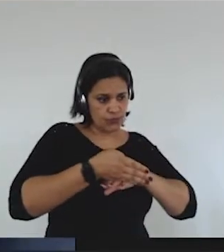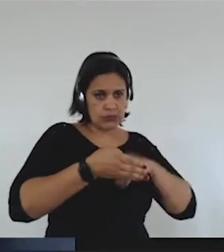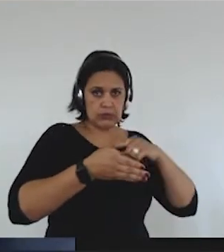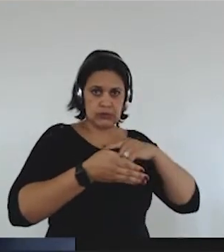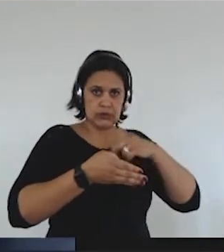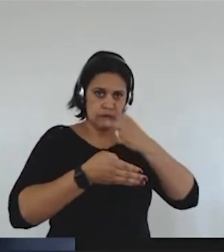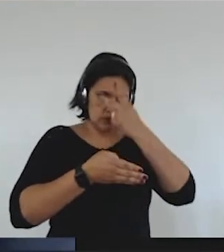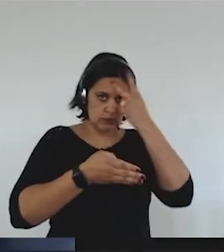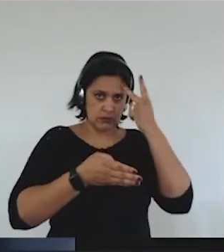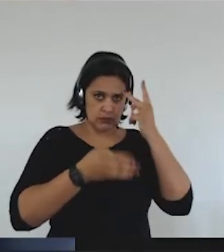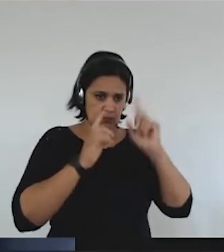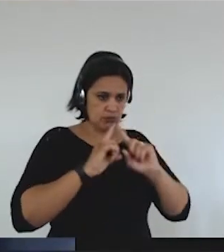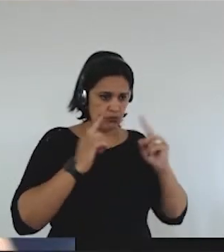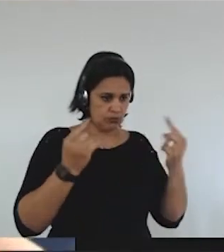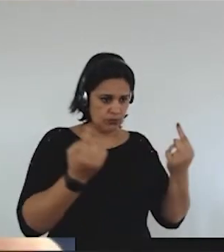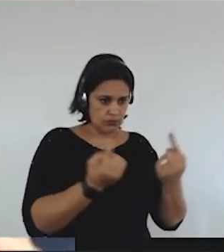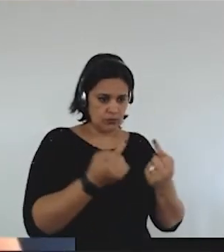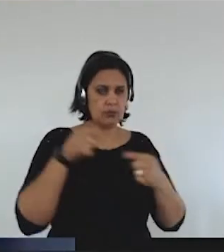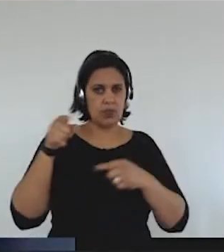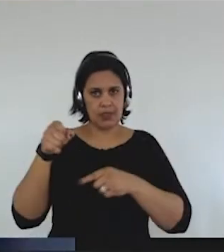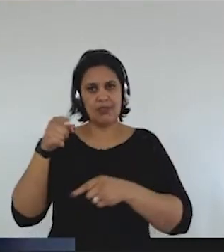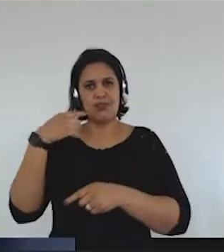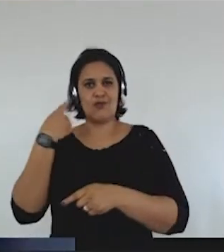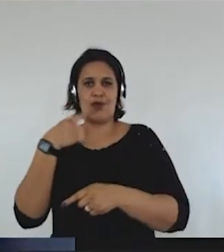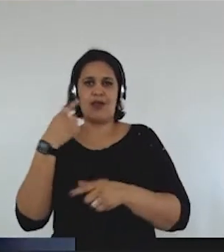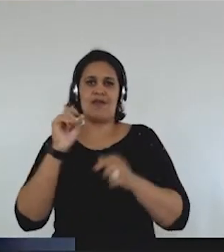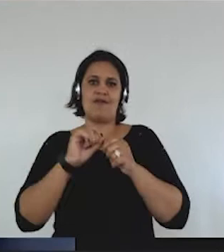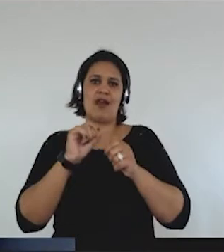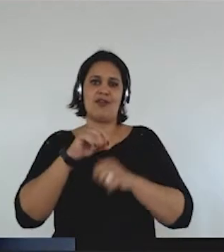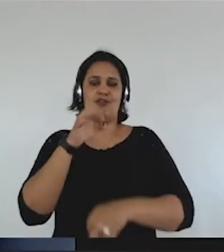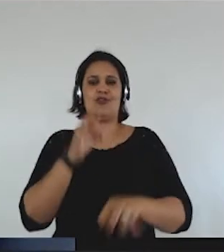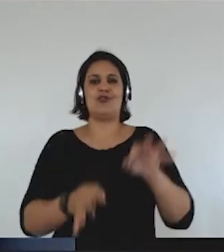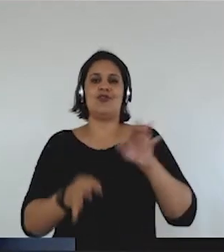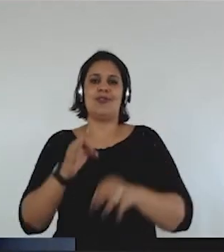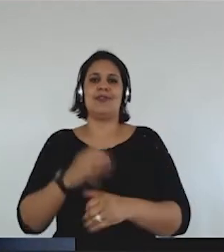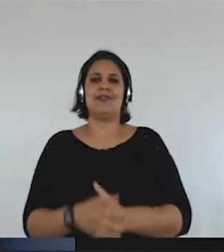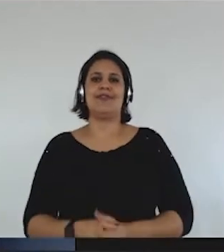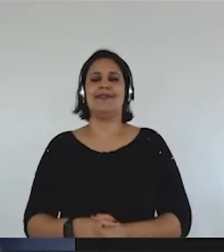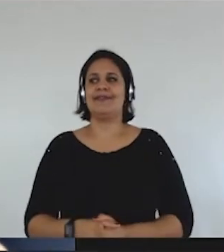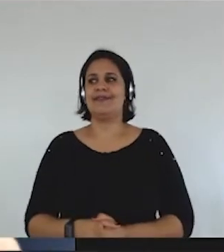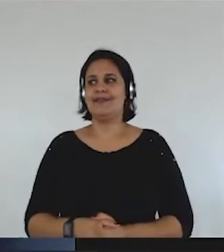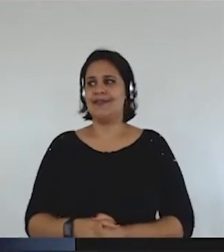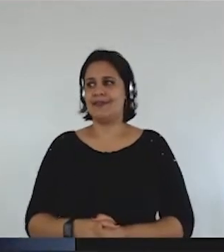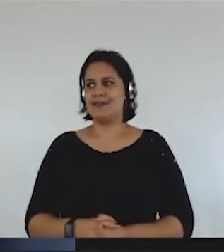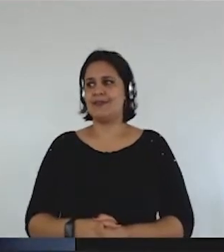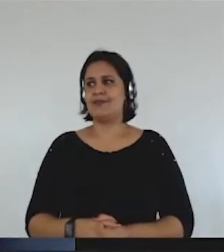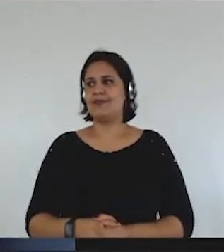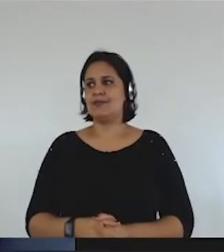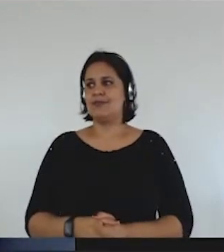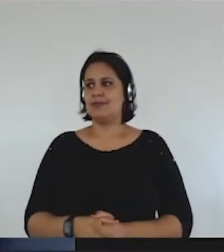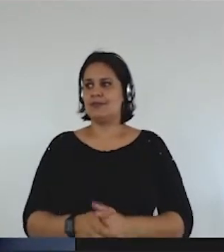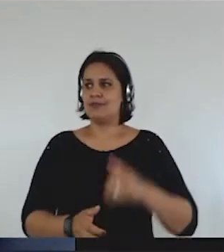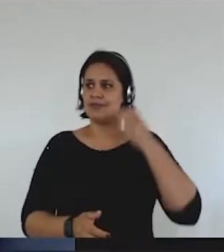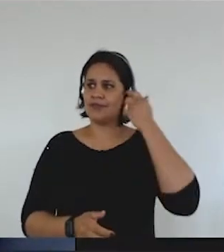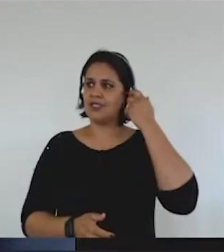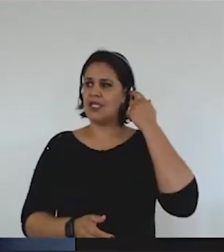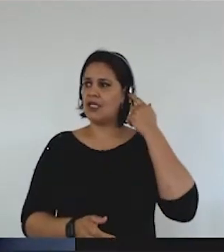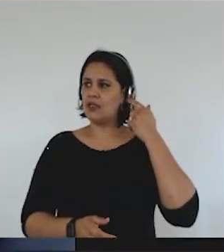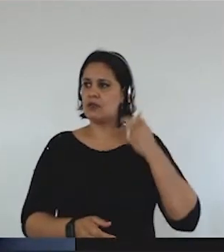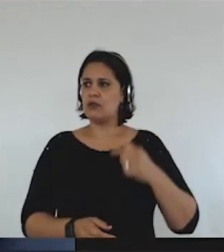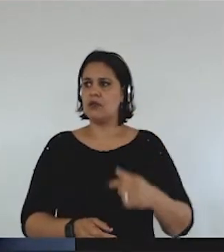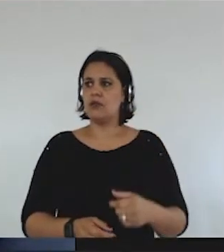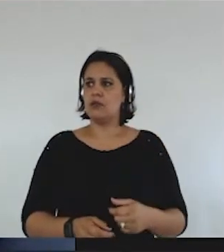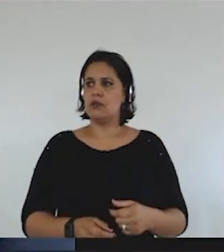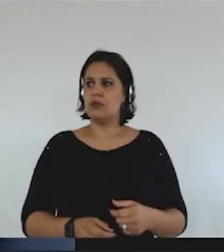envolvendo o seu cliente. Esse não é apenas o futuro, esse já é o presente do